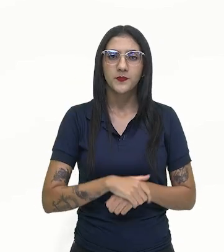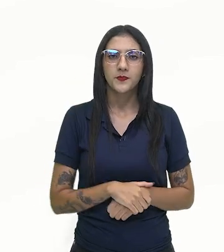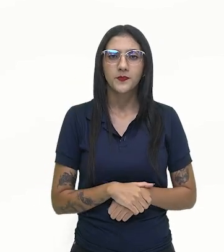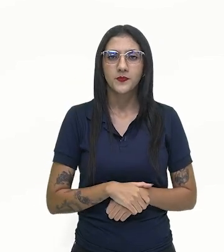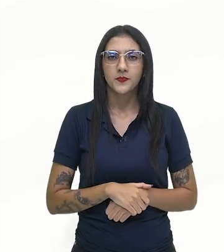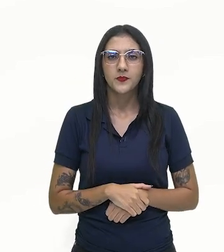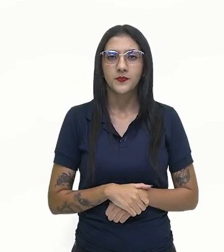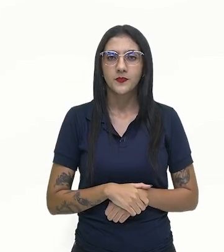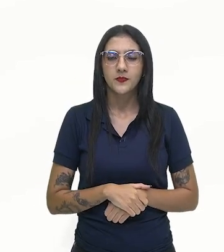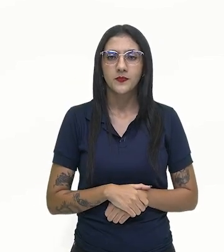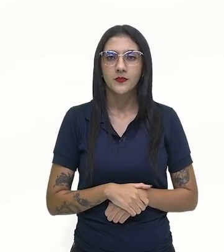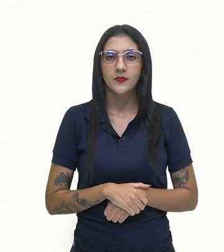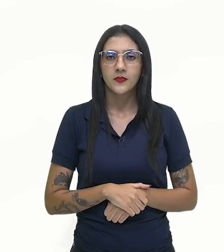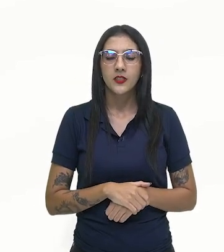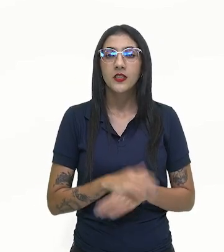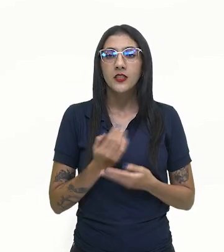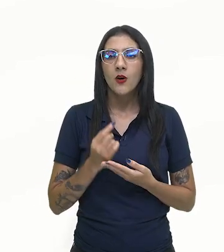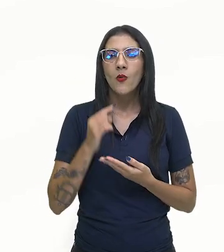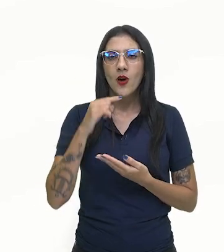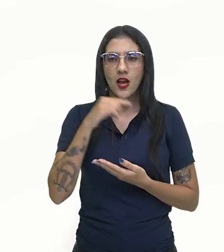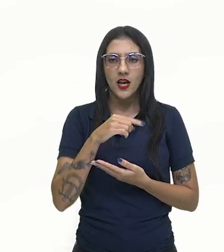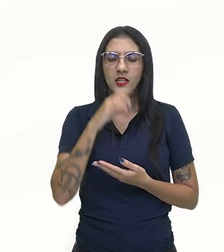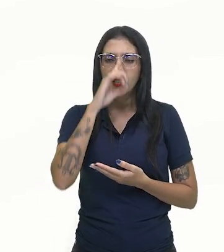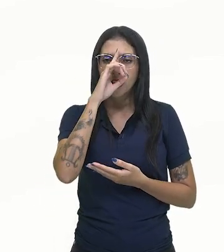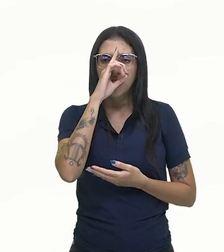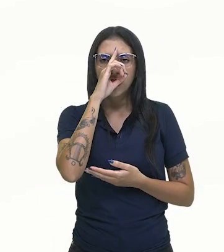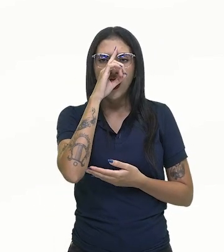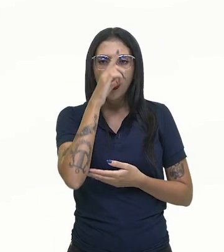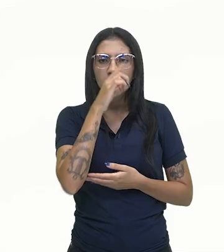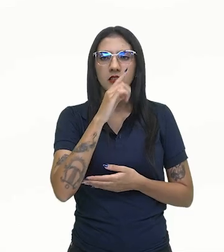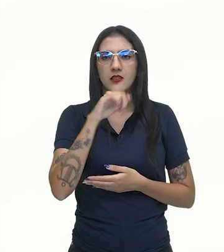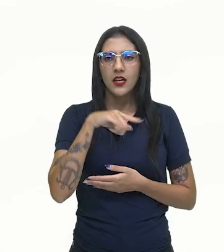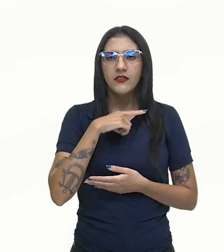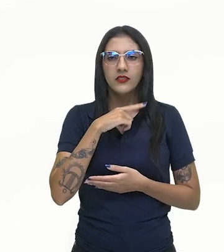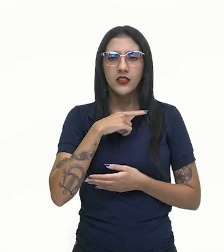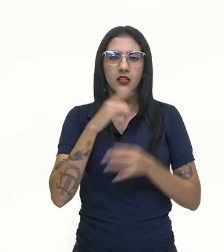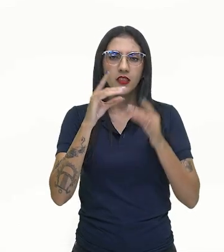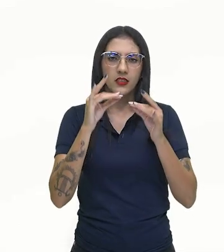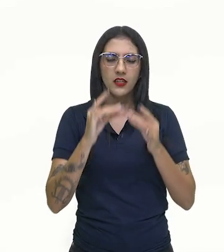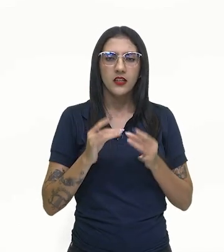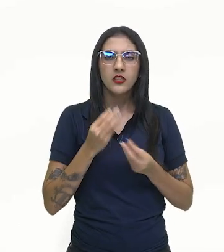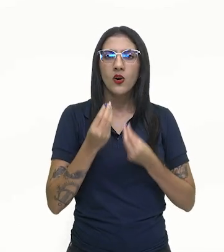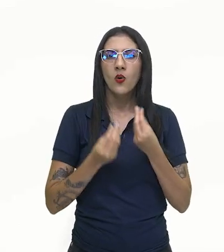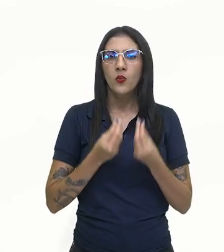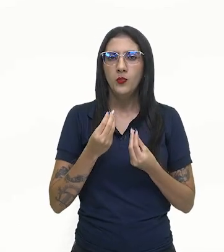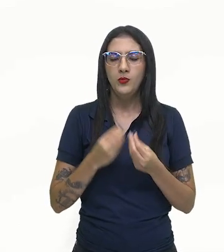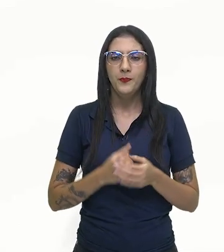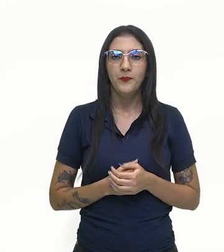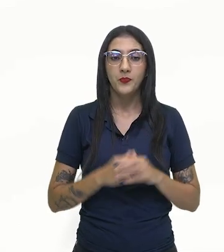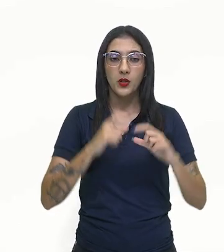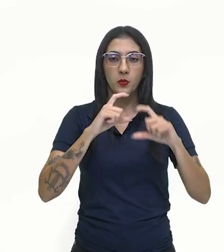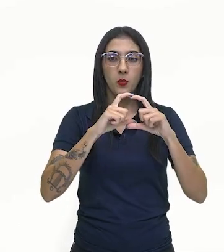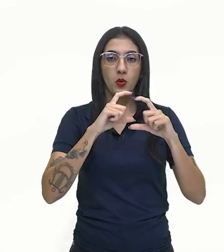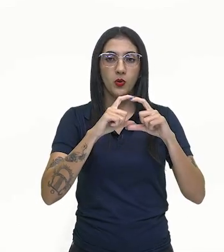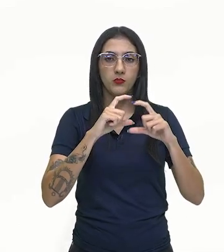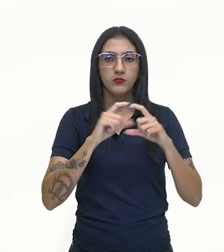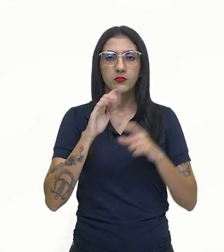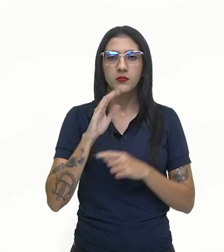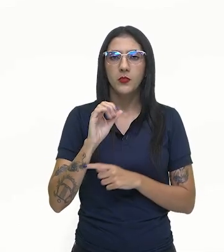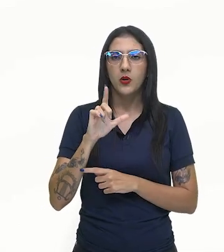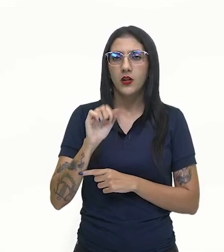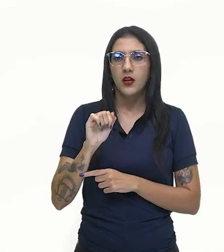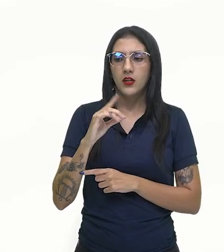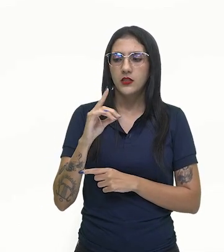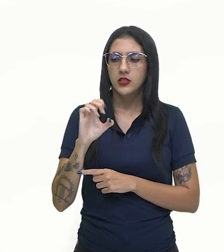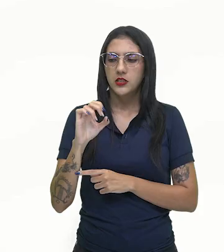Essa ideia, né, desse modelo de John Dalton, ele ficou conhecido como modelo da bola de